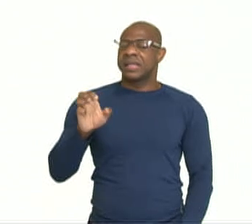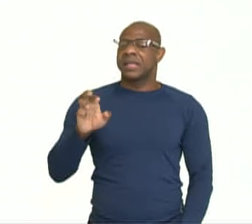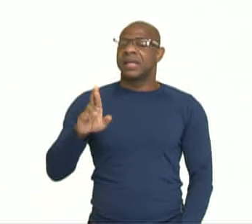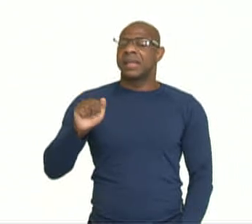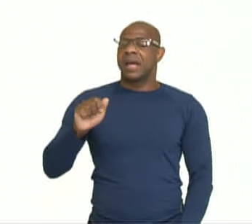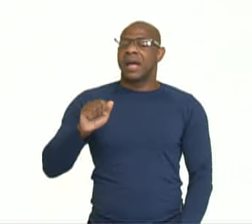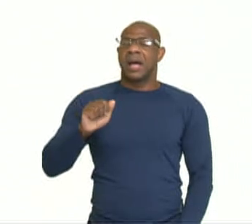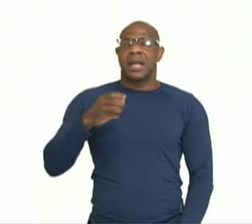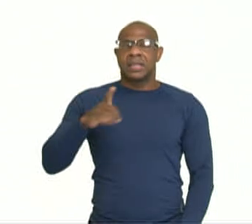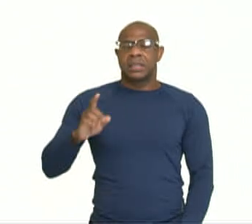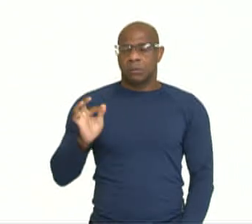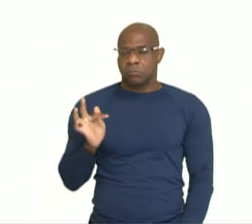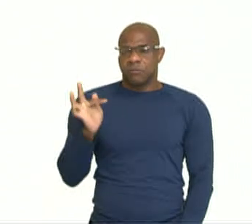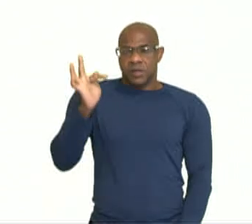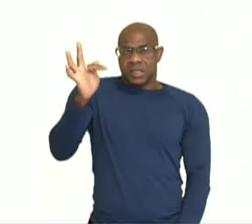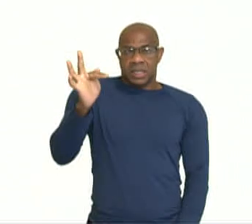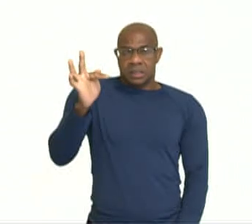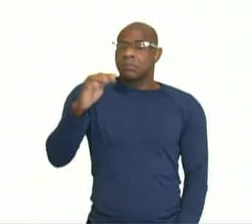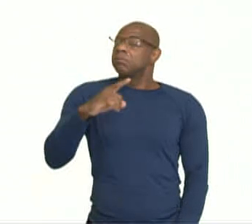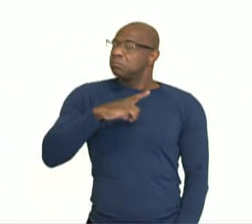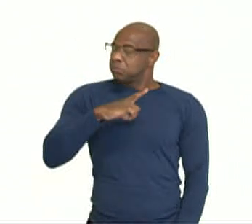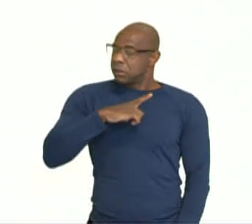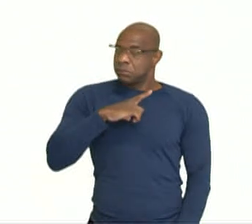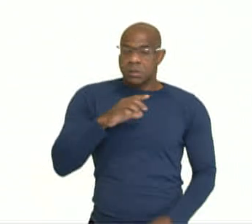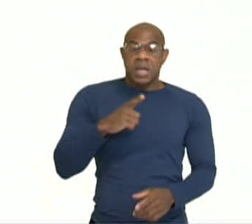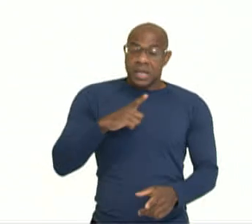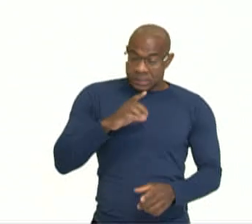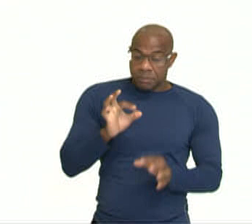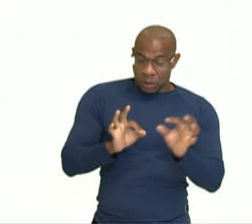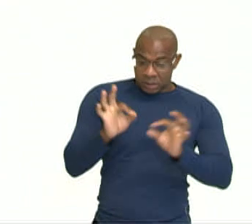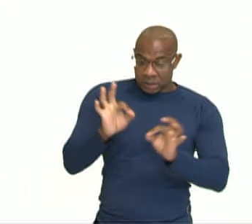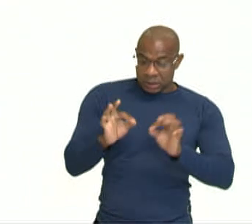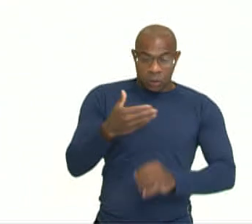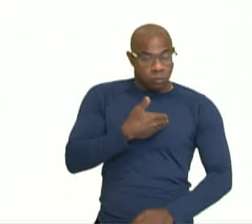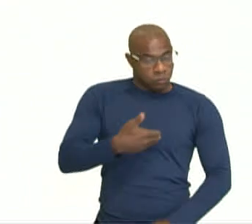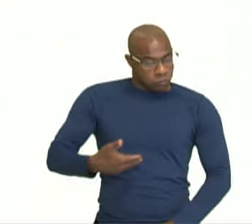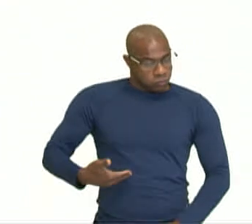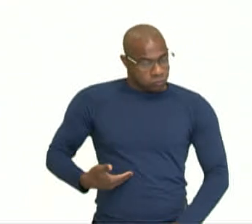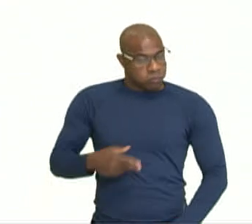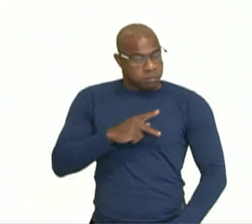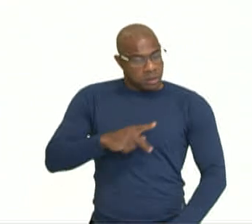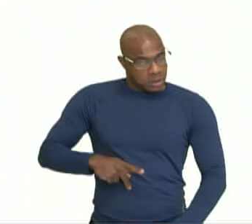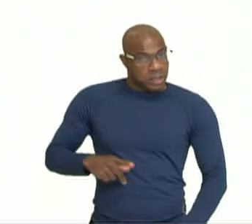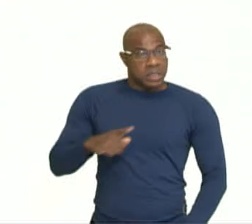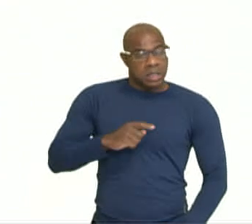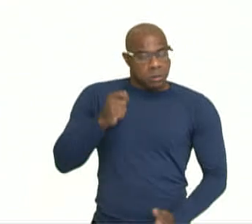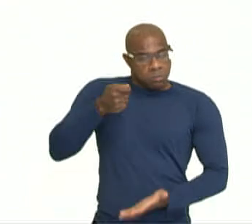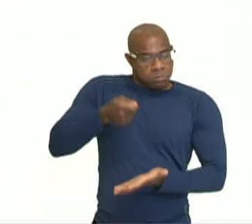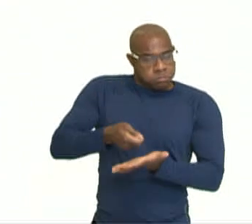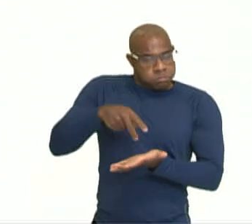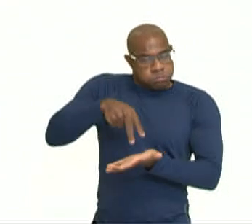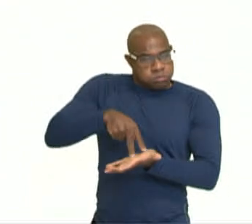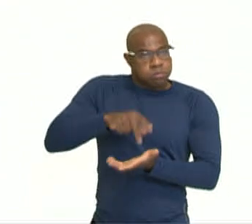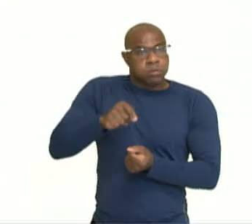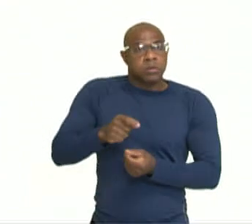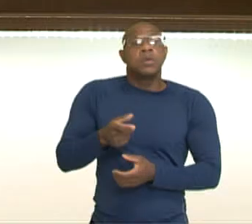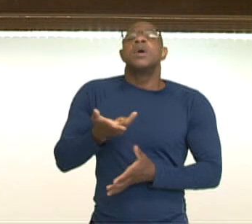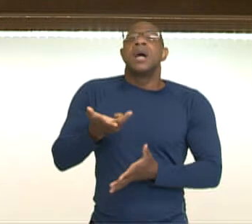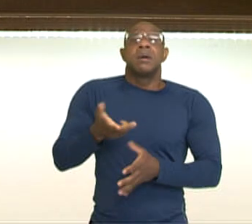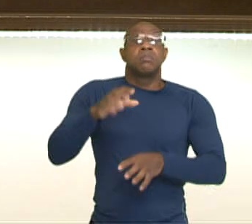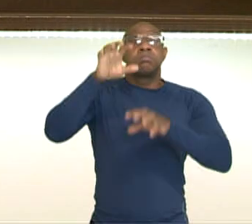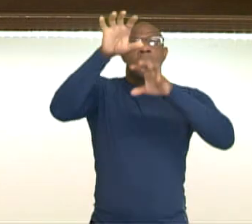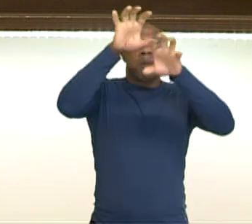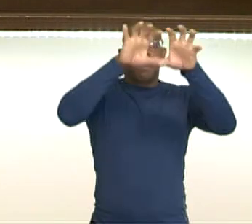nós temos uma organização governamental que estabelece uma certa autonomia aos seus estados no